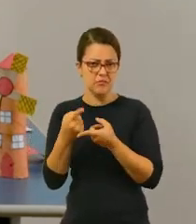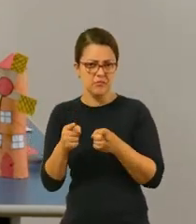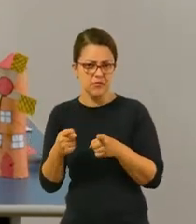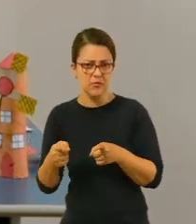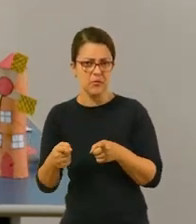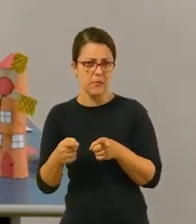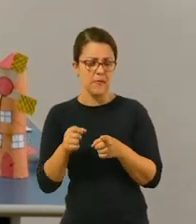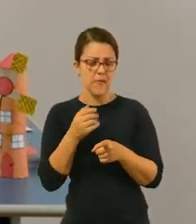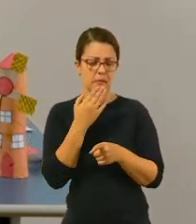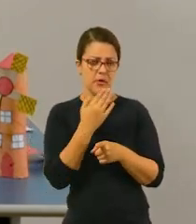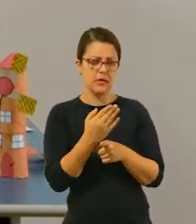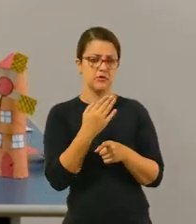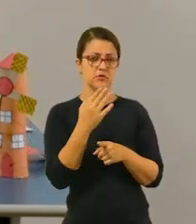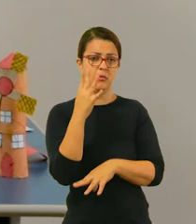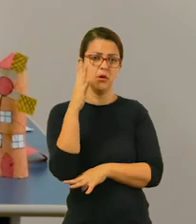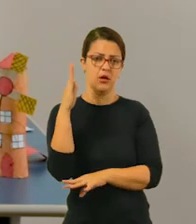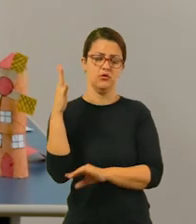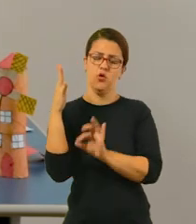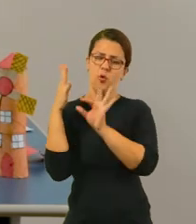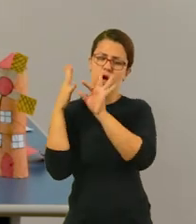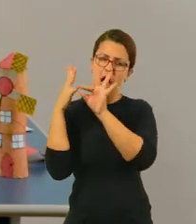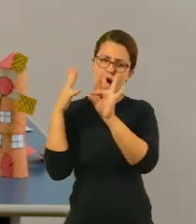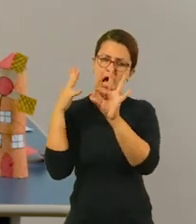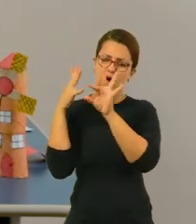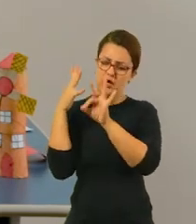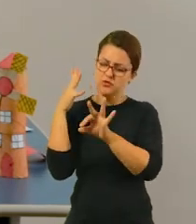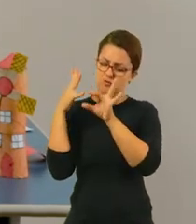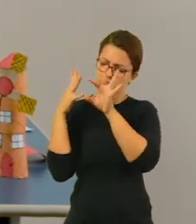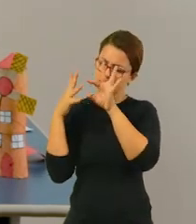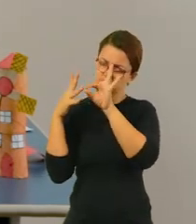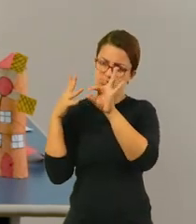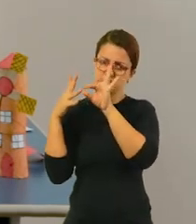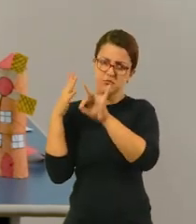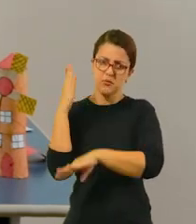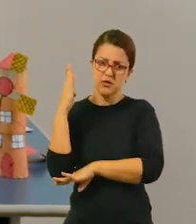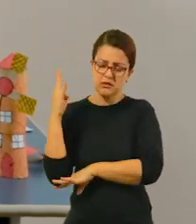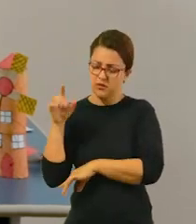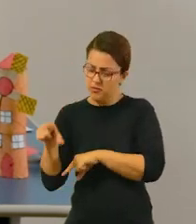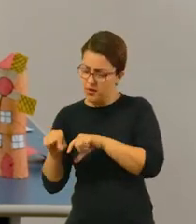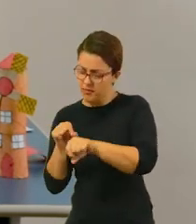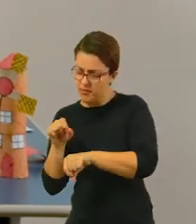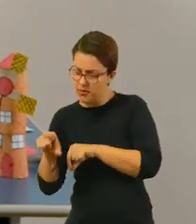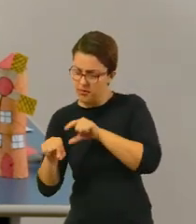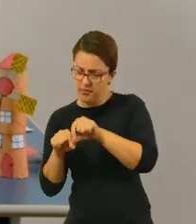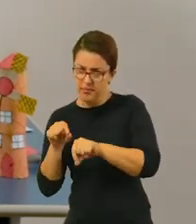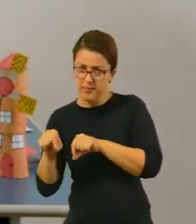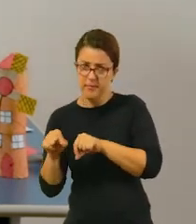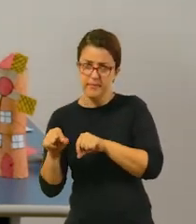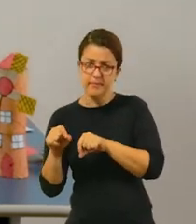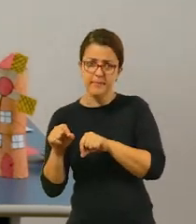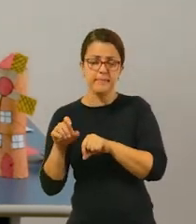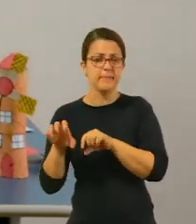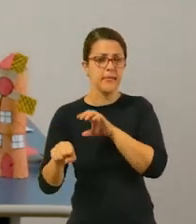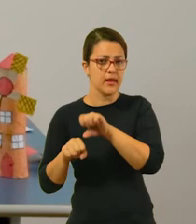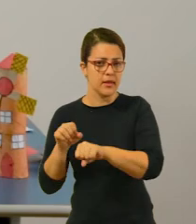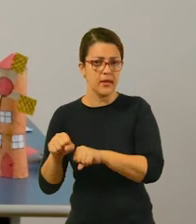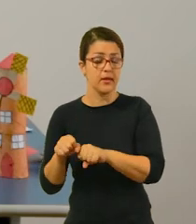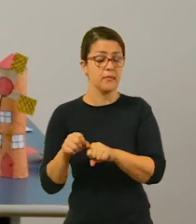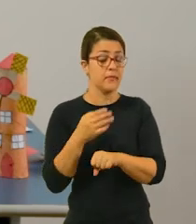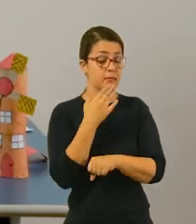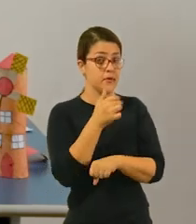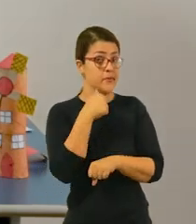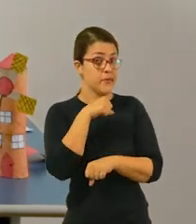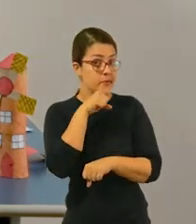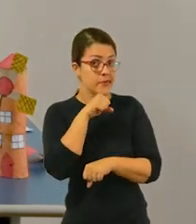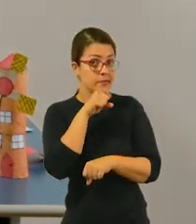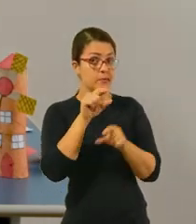e peça para a mamãe alguns retalhinhos de lã para vocês fazerem. E no final, vocês